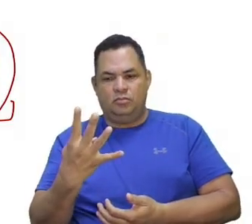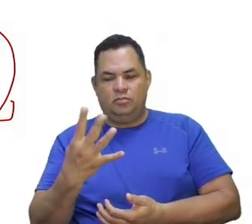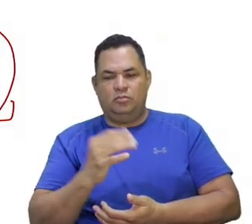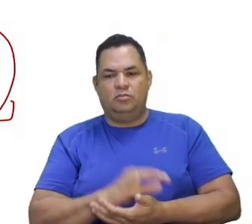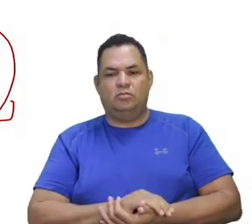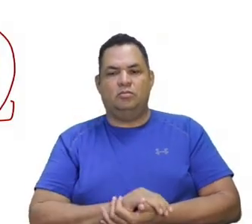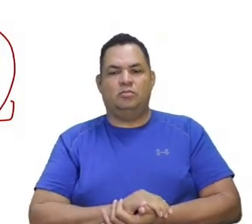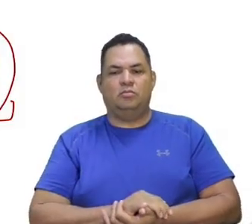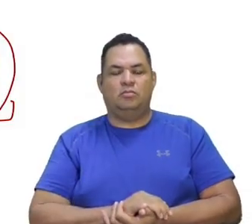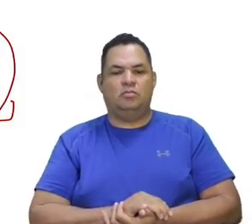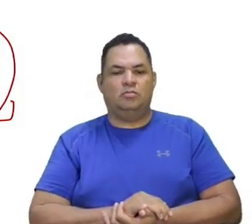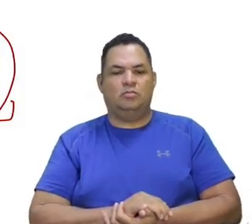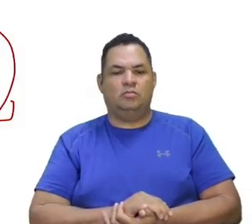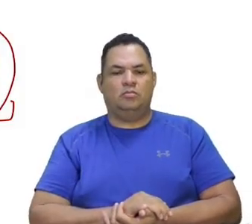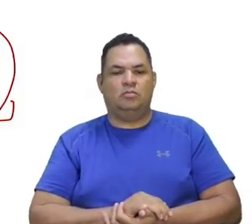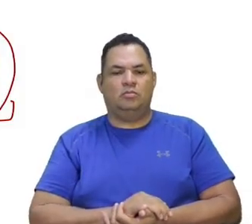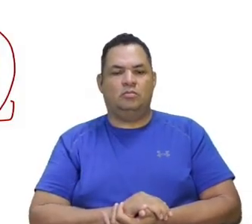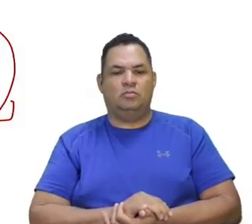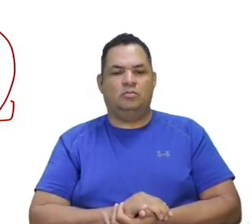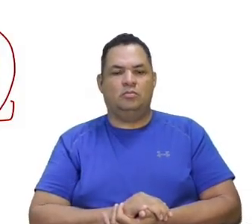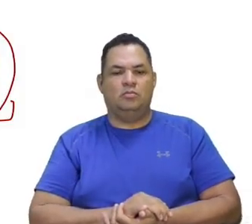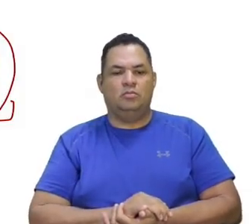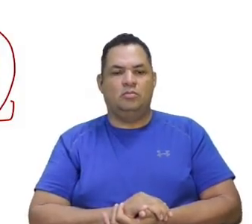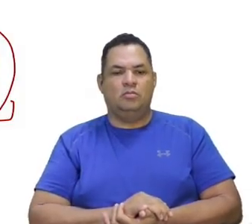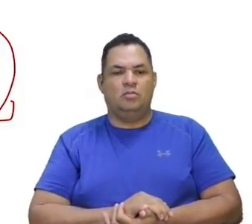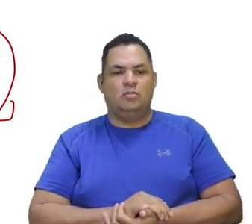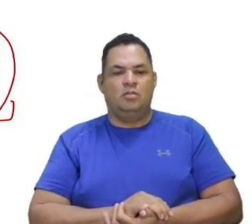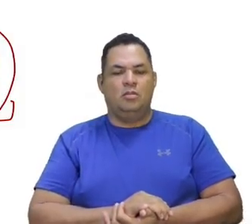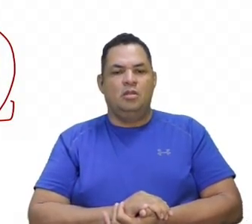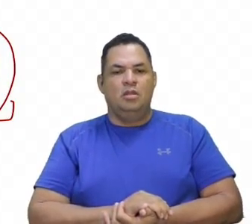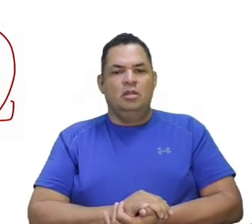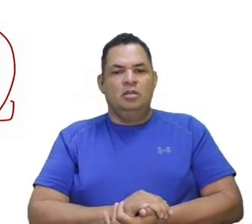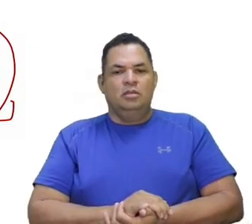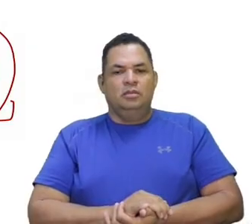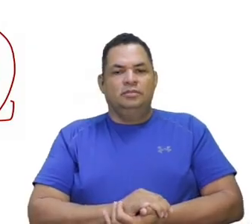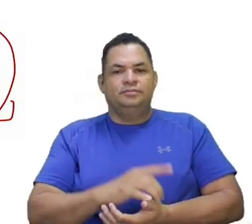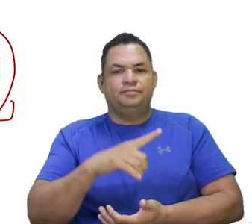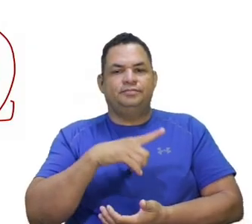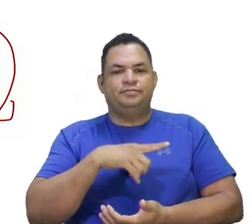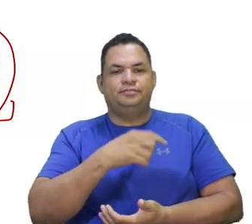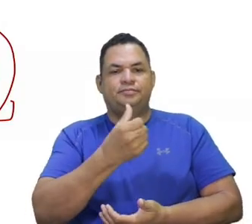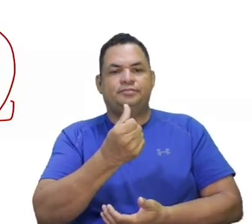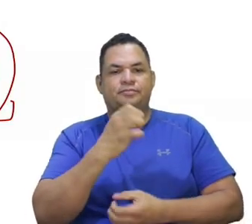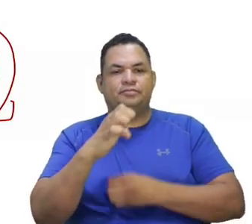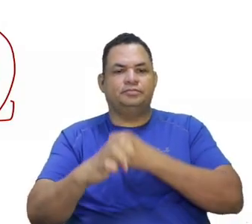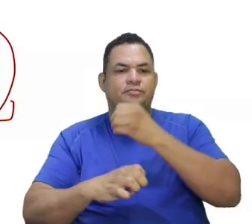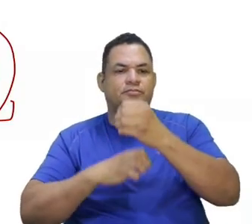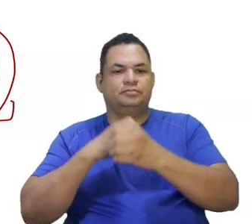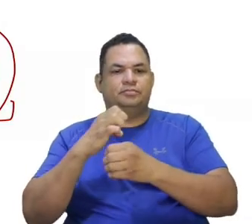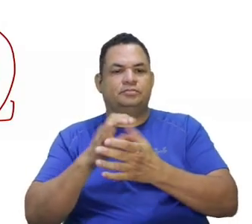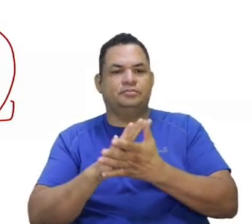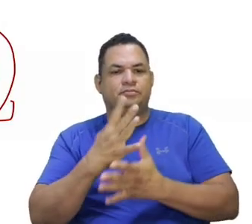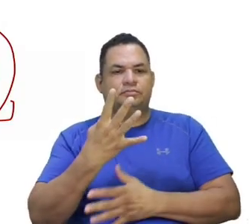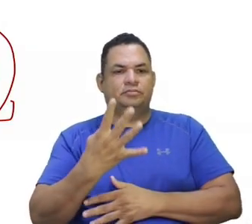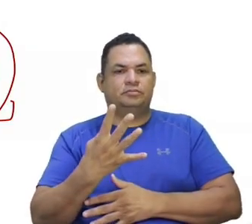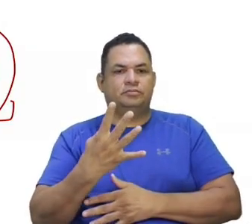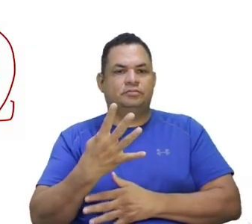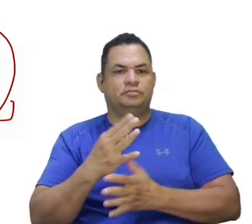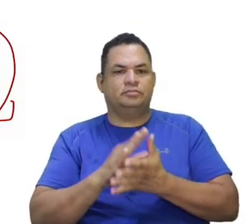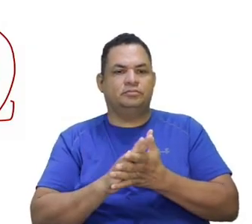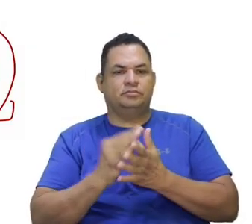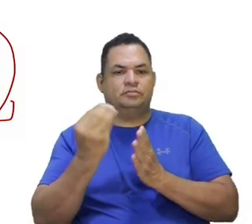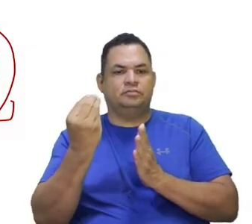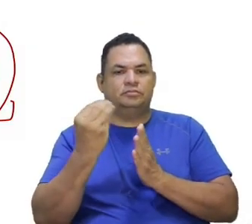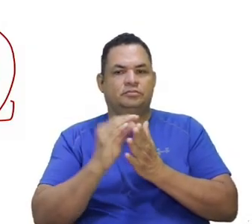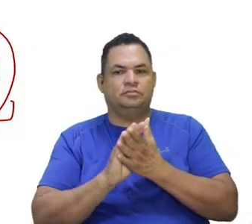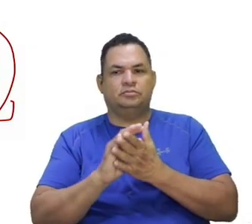3p4. O subnível 3p4 comporta no máximo 6 elétrons e ele tem 4. O enxofre